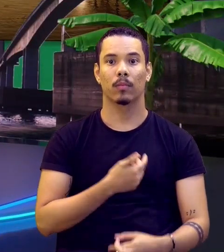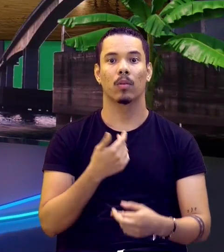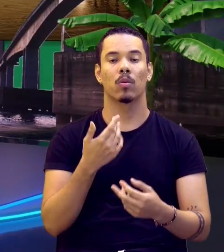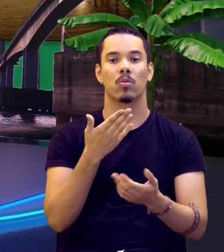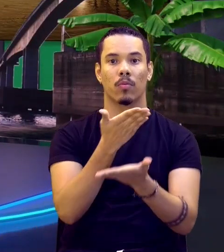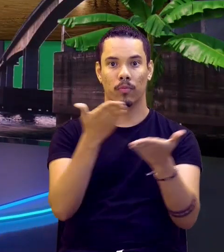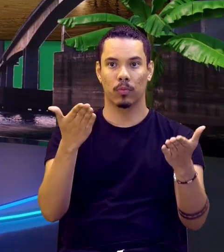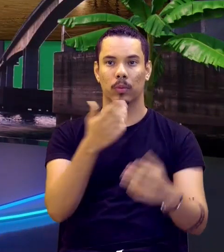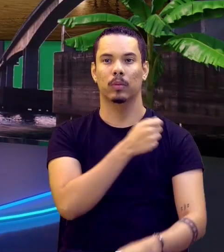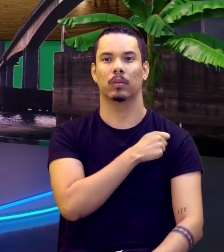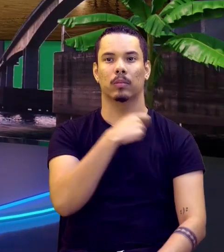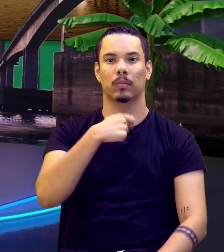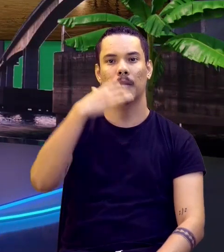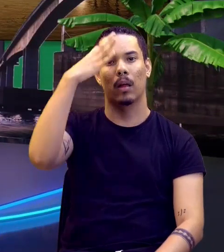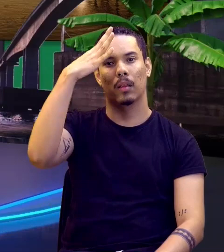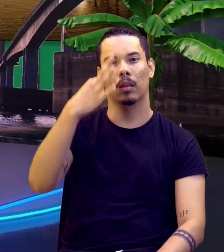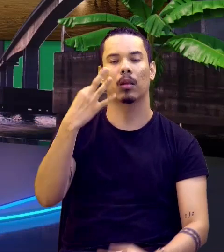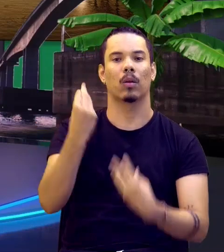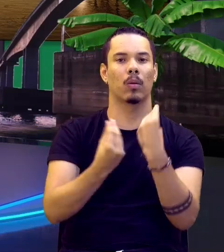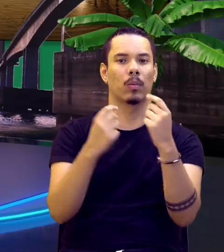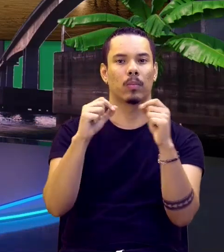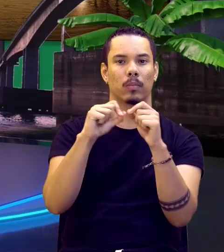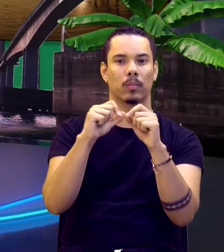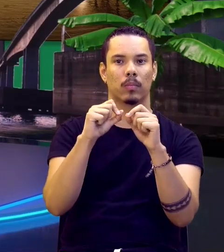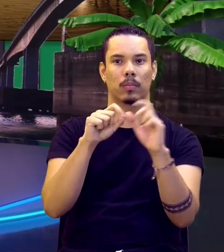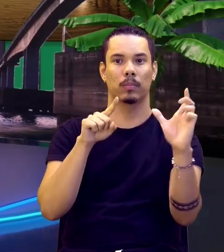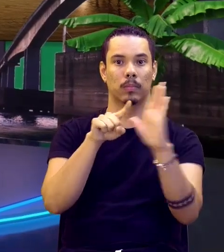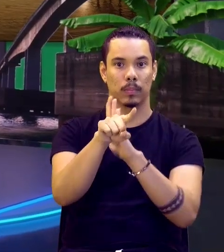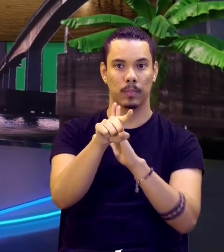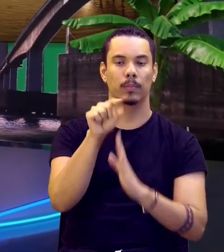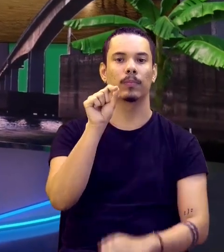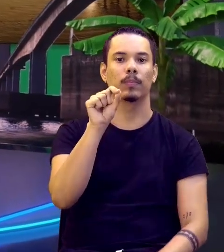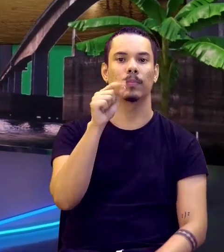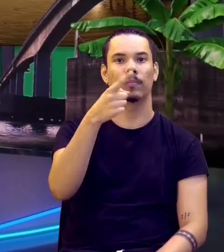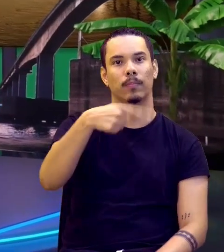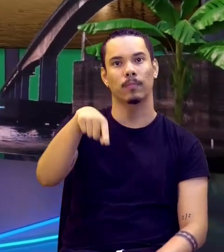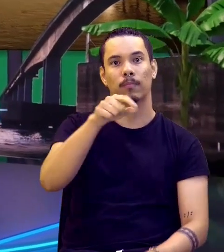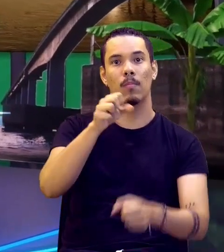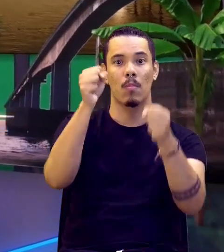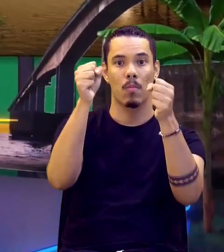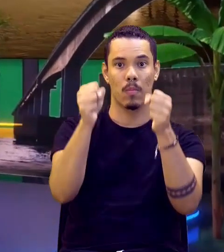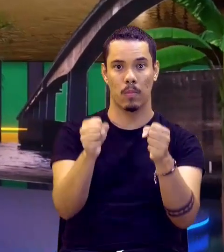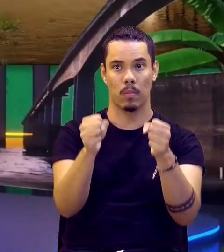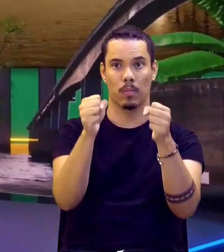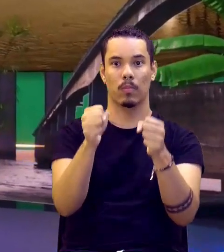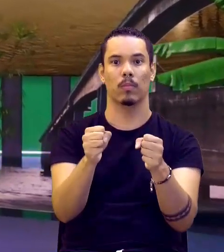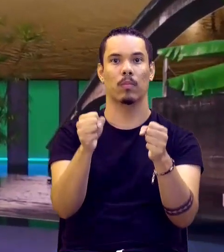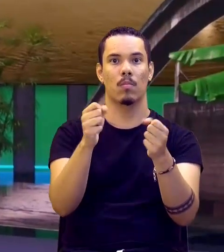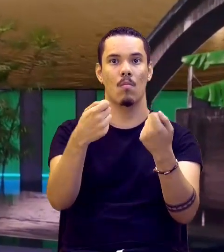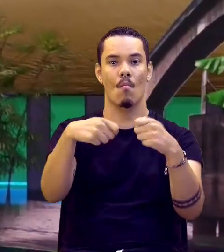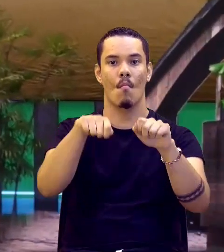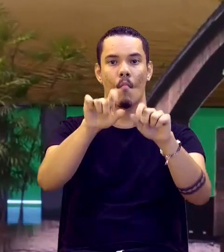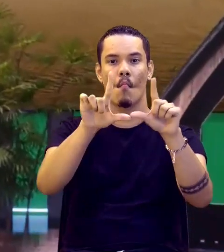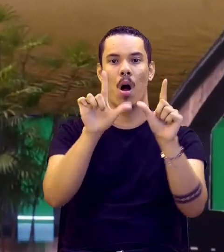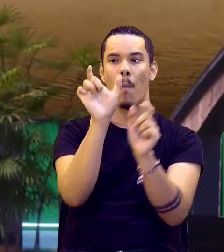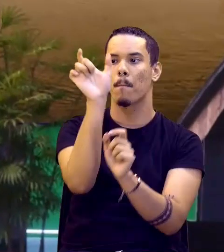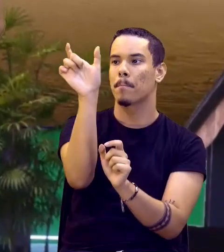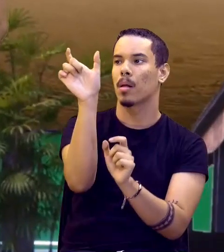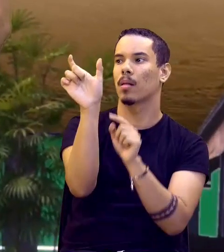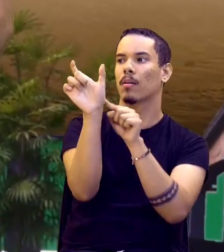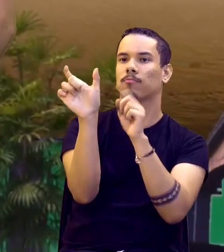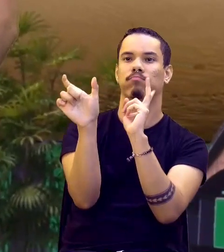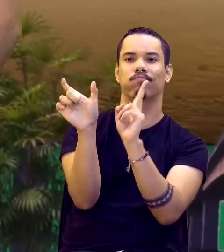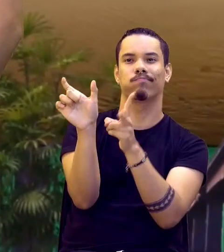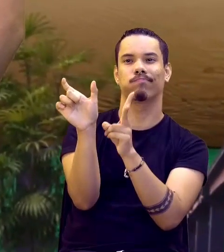entender que quando se elabora uma questão, ele pode grifar